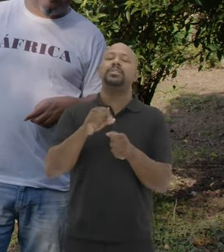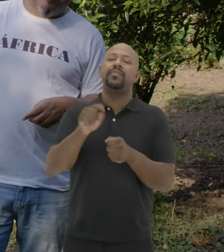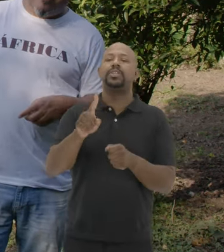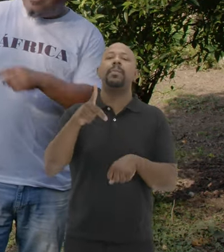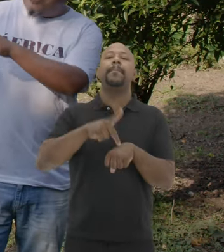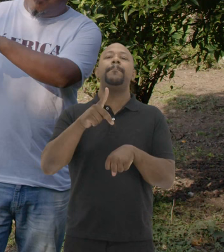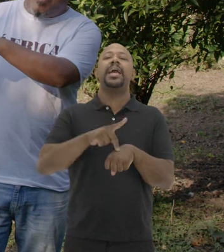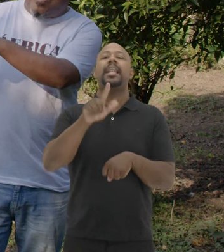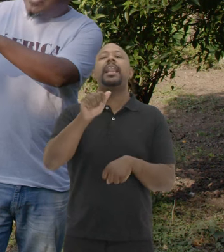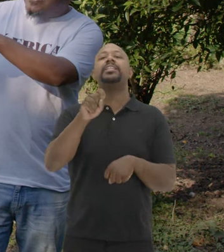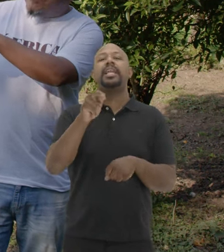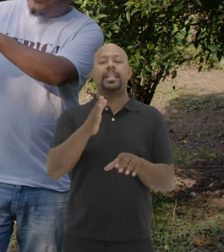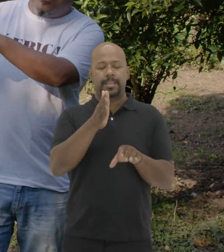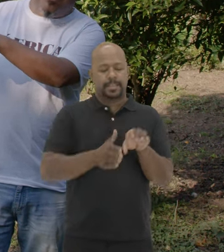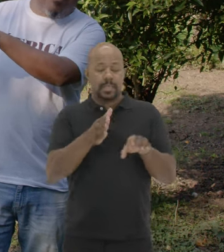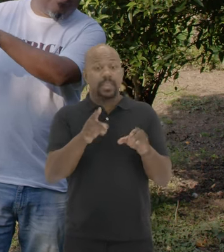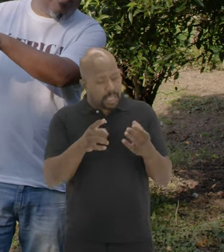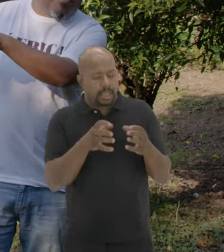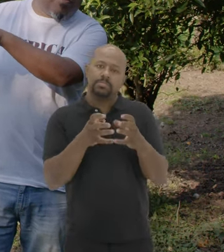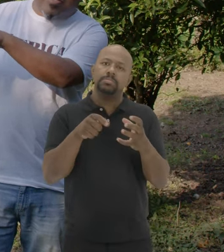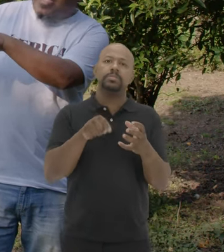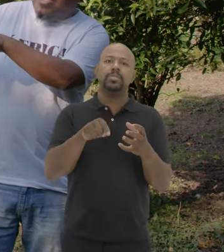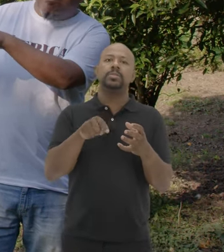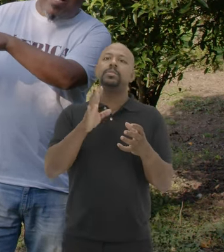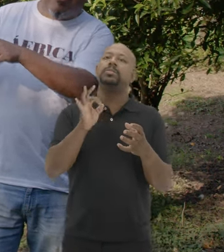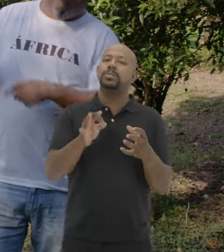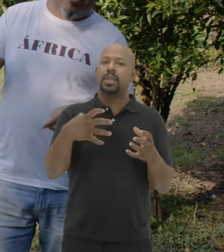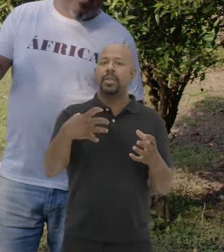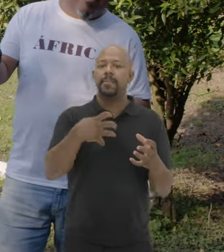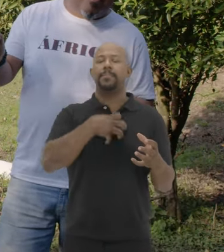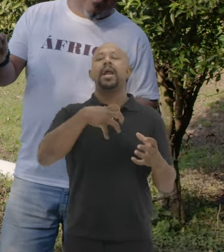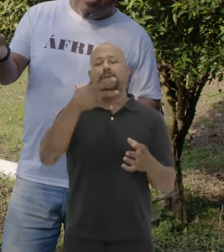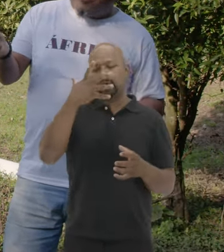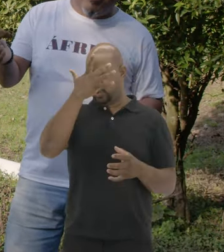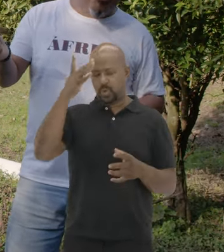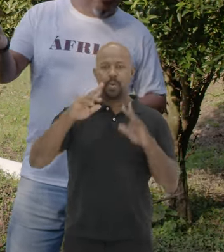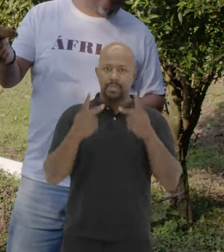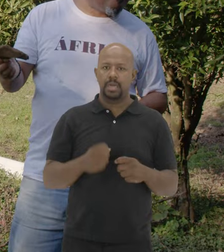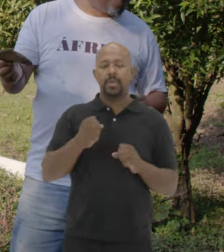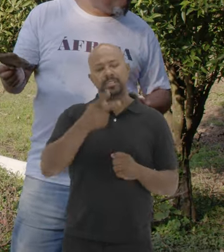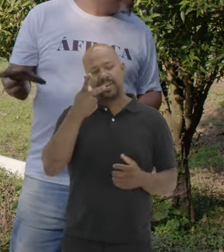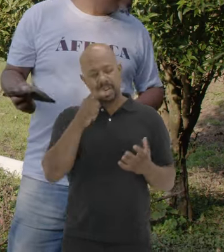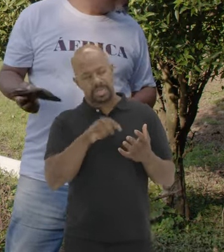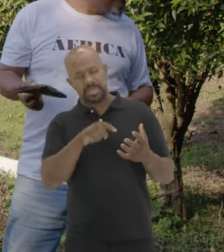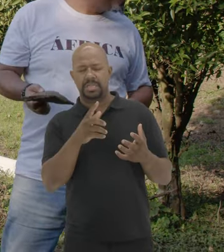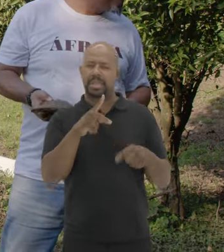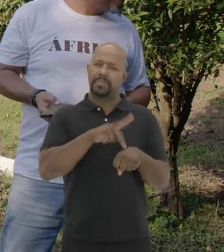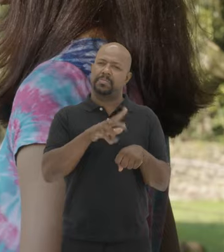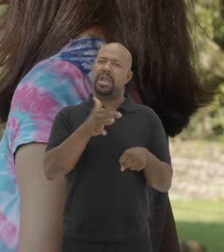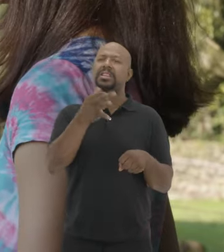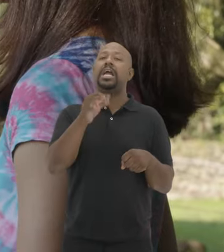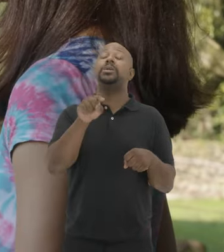pedra lascada Isso aqui é uma pedra lascada com indício de impacto humano então nós podemos chutar ela por cima